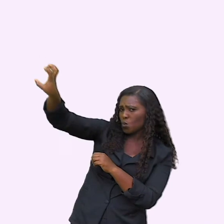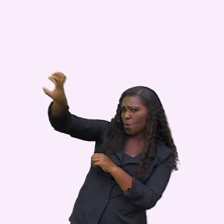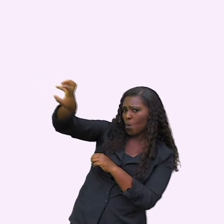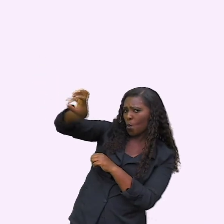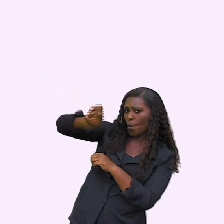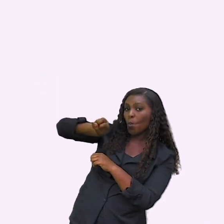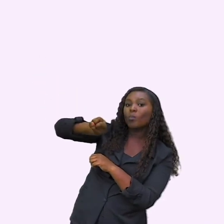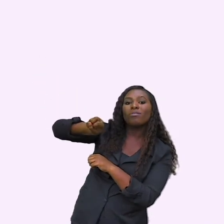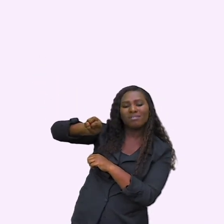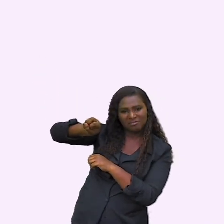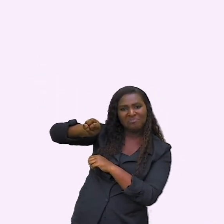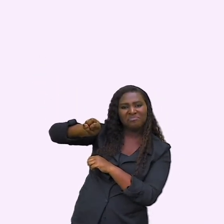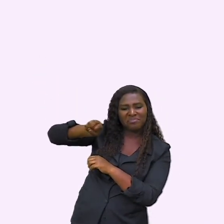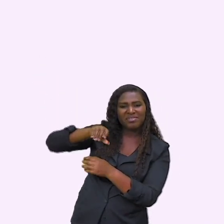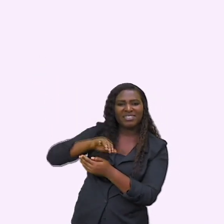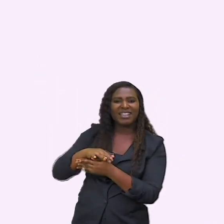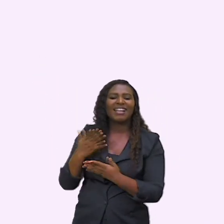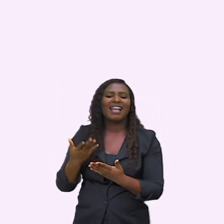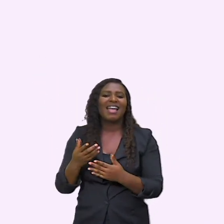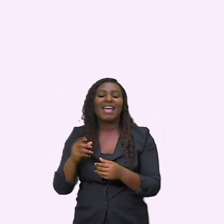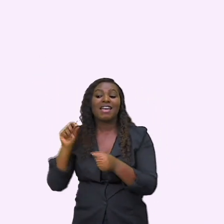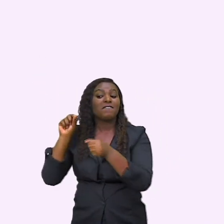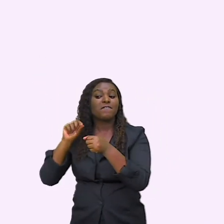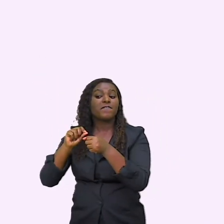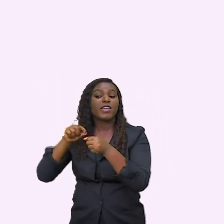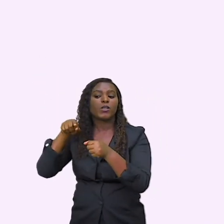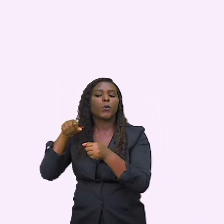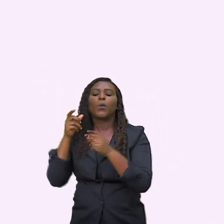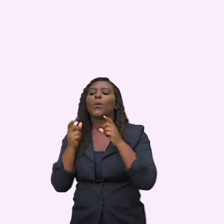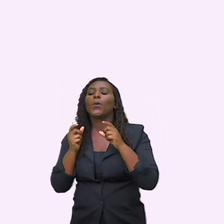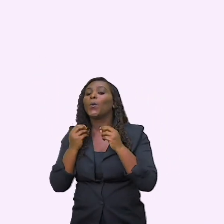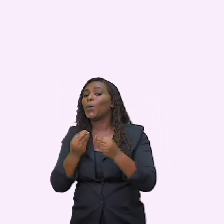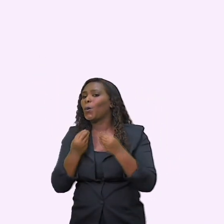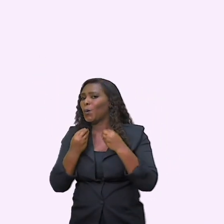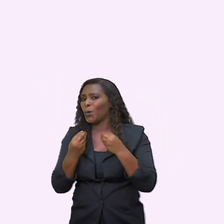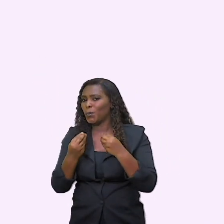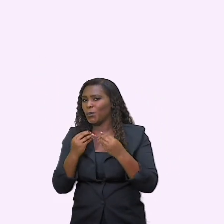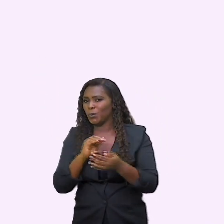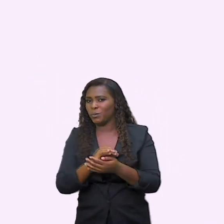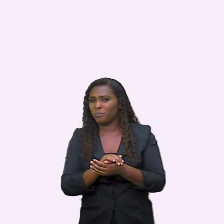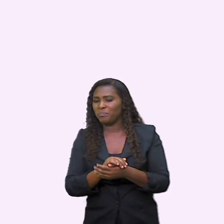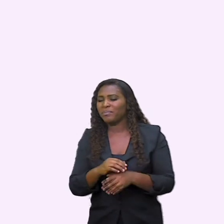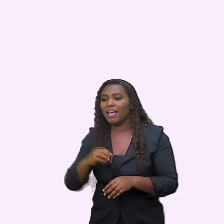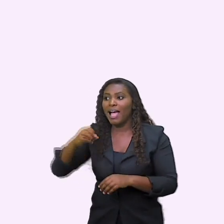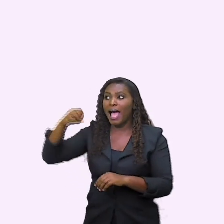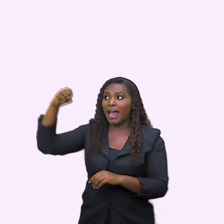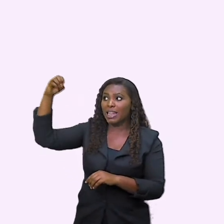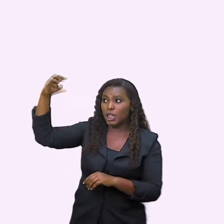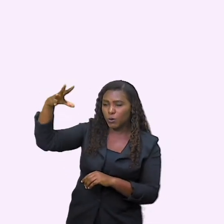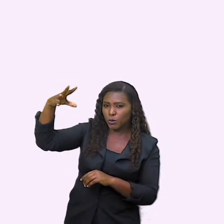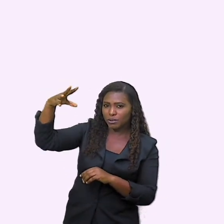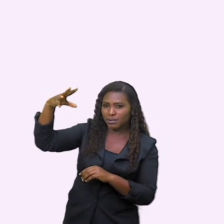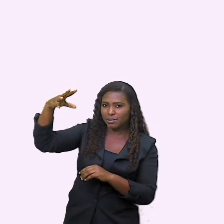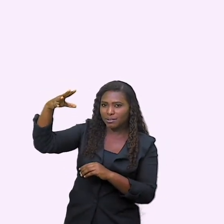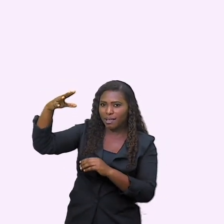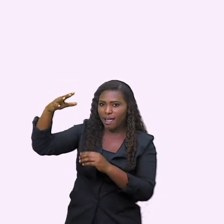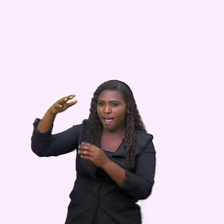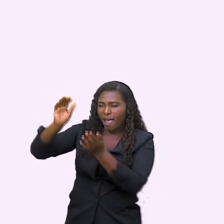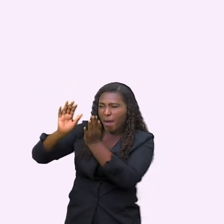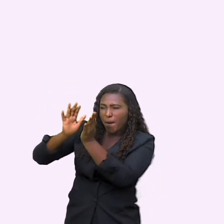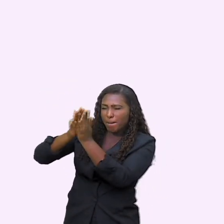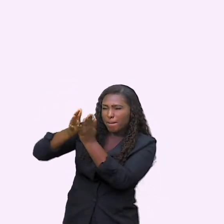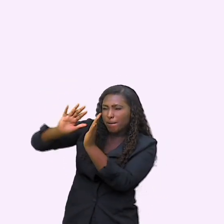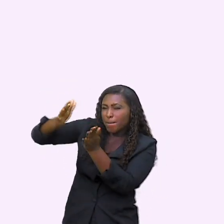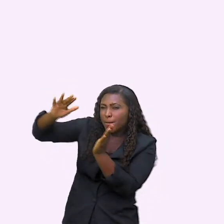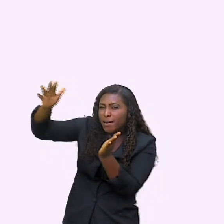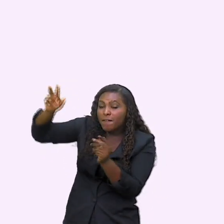ele é constituído por um líquido que é aquecido pela luz, que vai refletir no painel. Esse